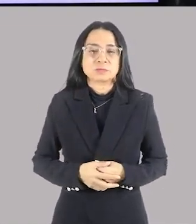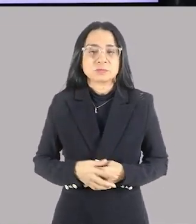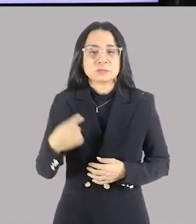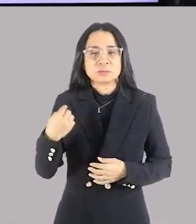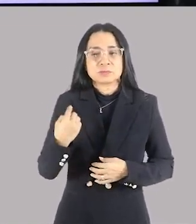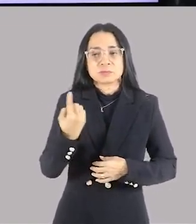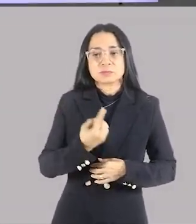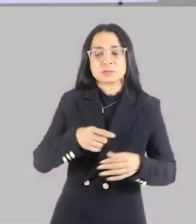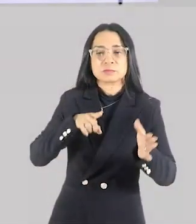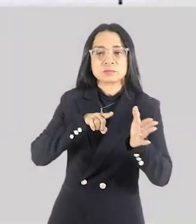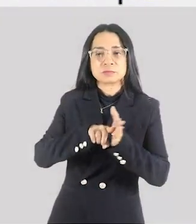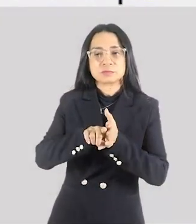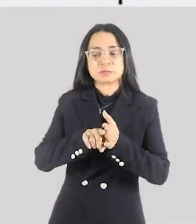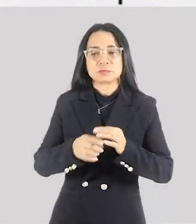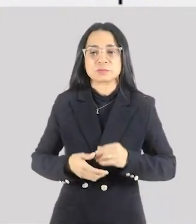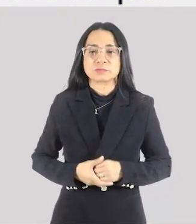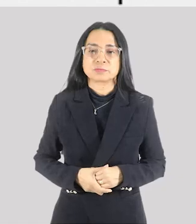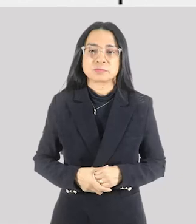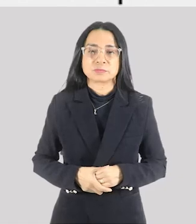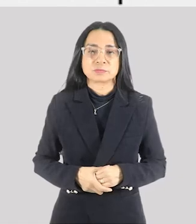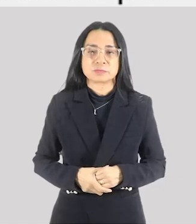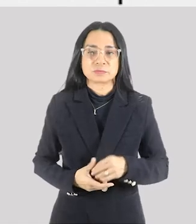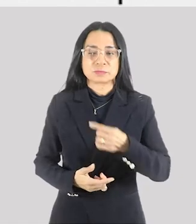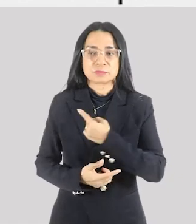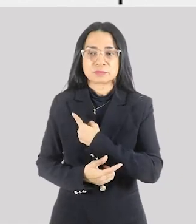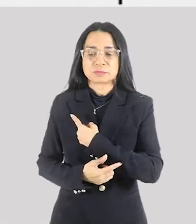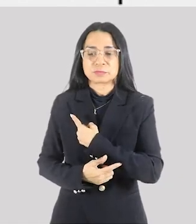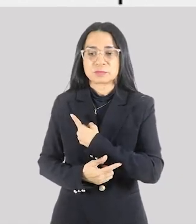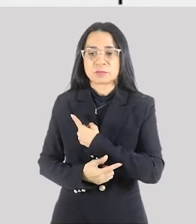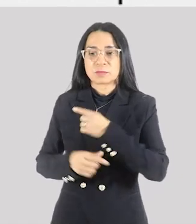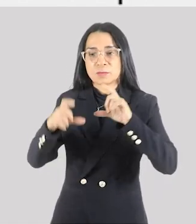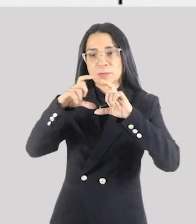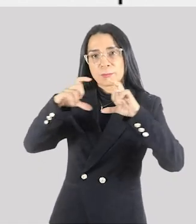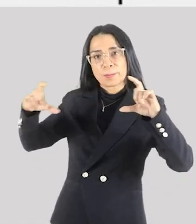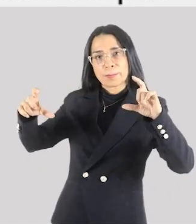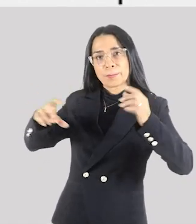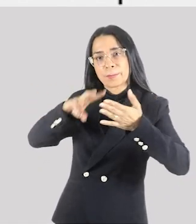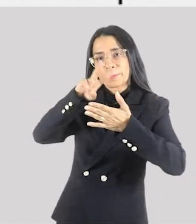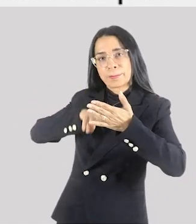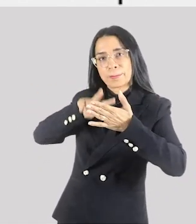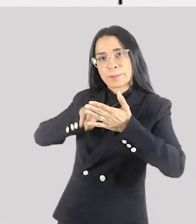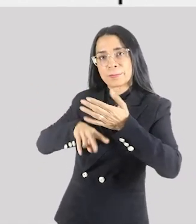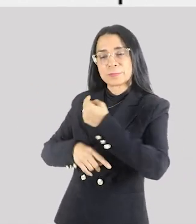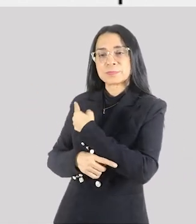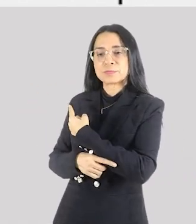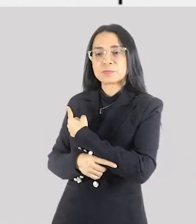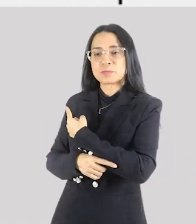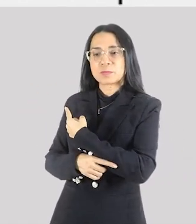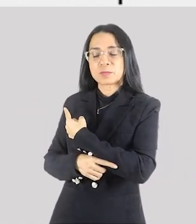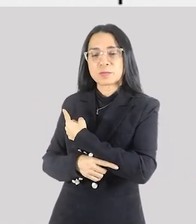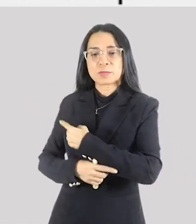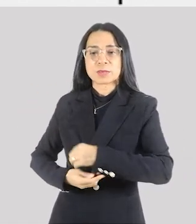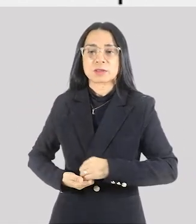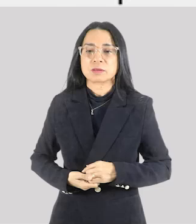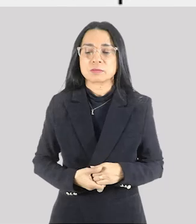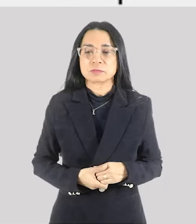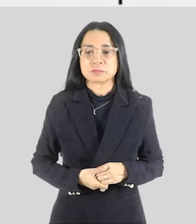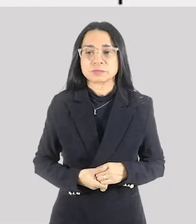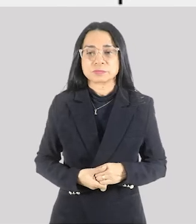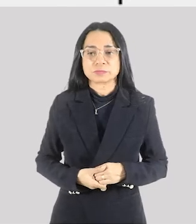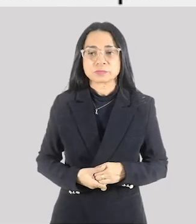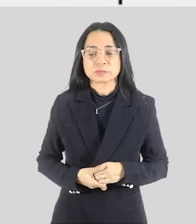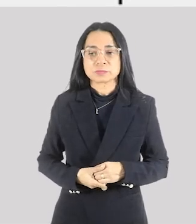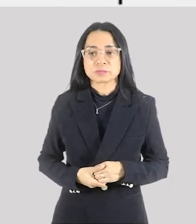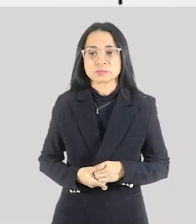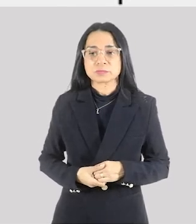nossas questões, ok? A administração pública é o conjunto de órgãos e serviços e agentes do Estado que procura